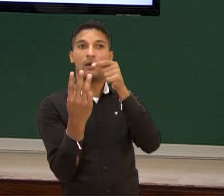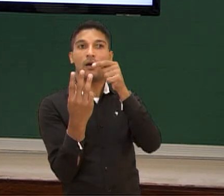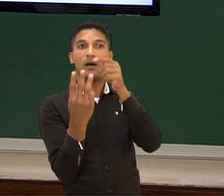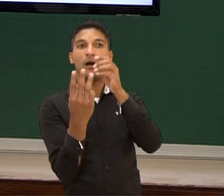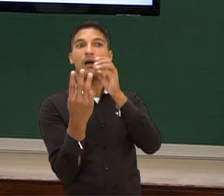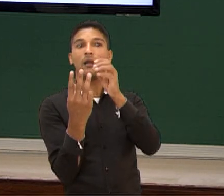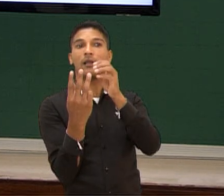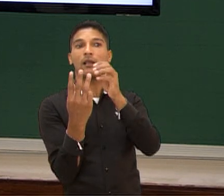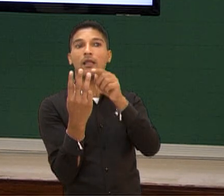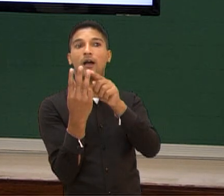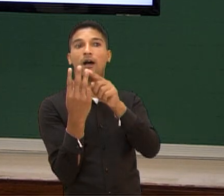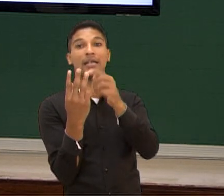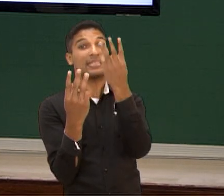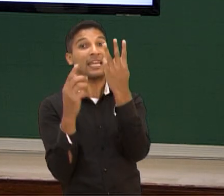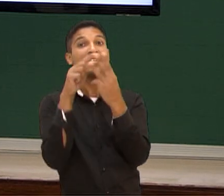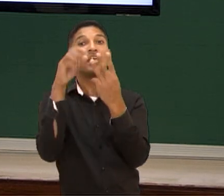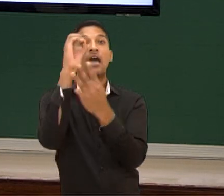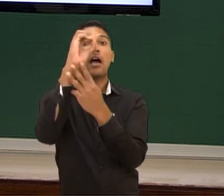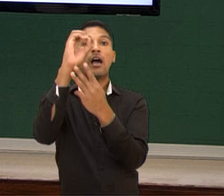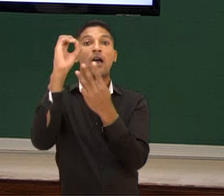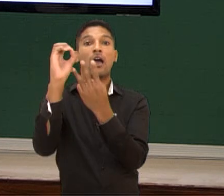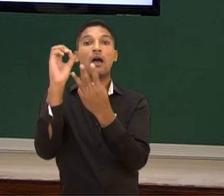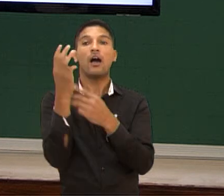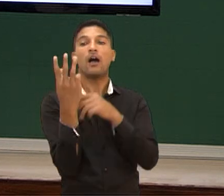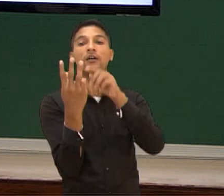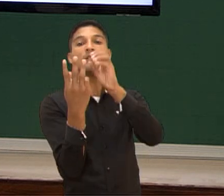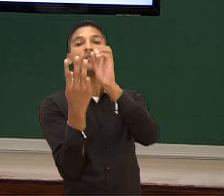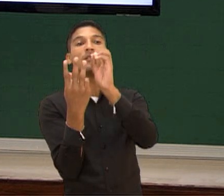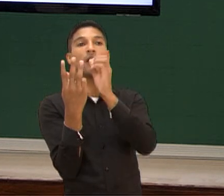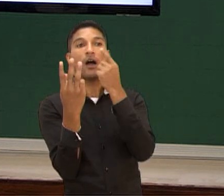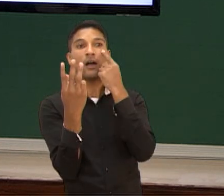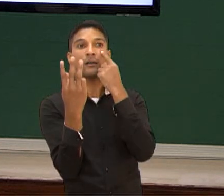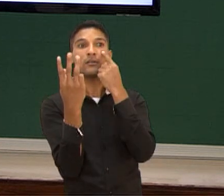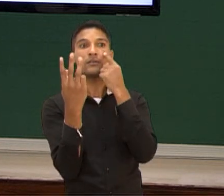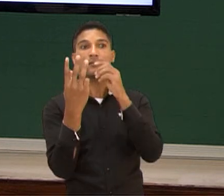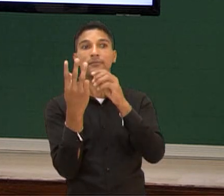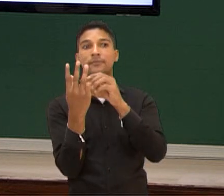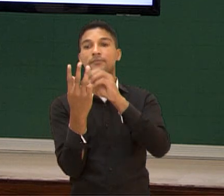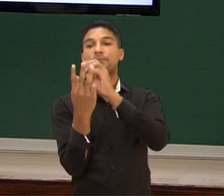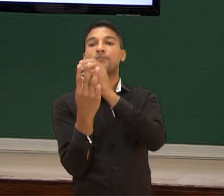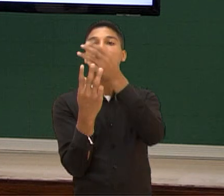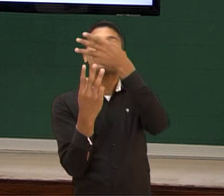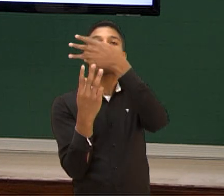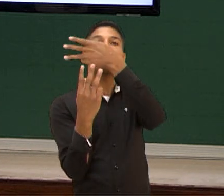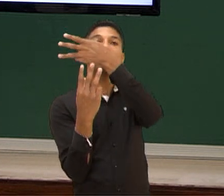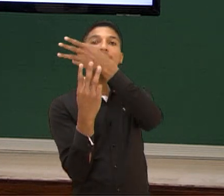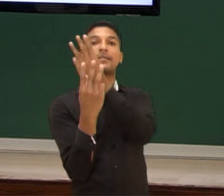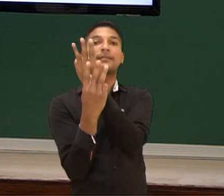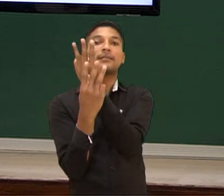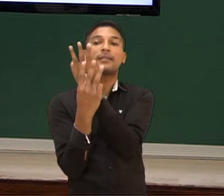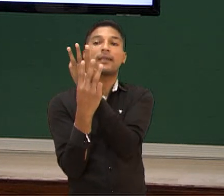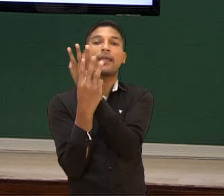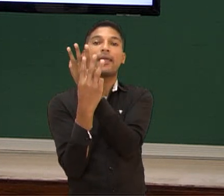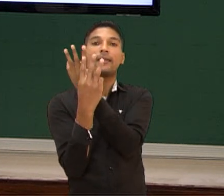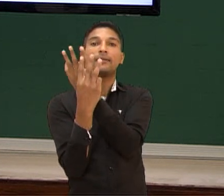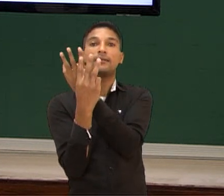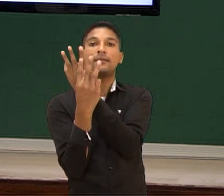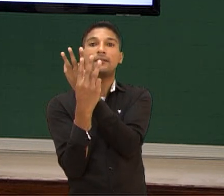Vou completar o quê? Com mais um zero. Então, olha, 1, 2, 3 casas, aí a minha vírgula.